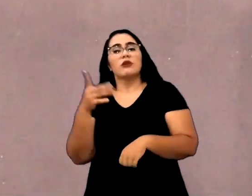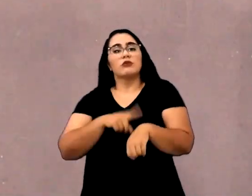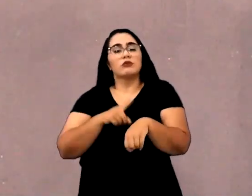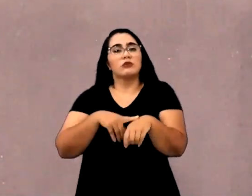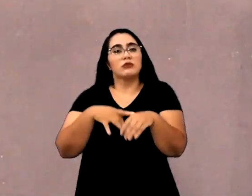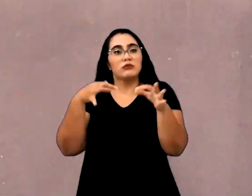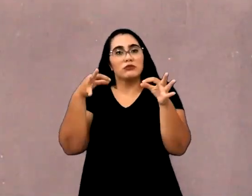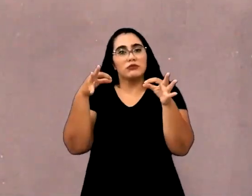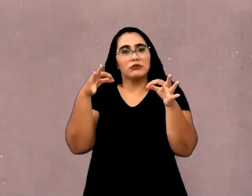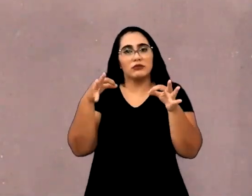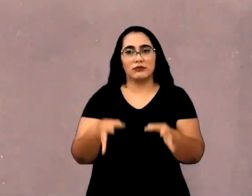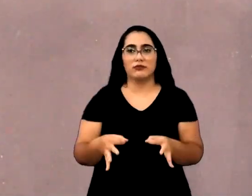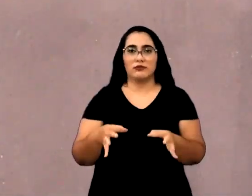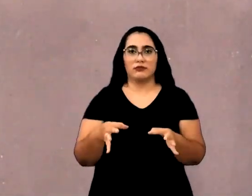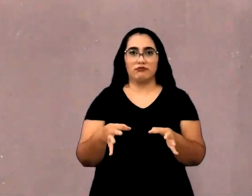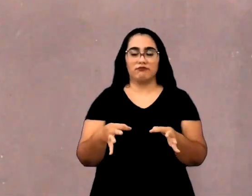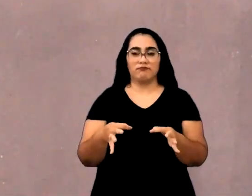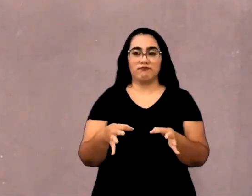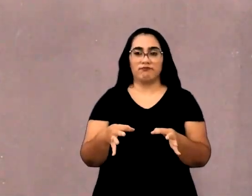certo